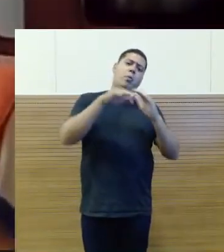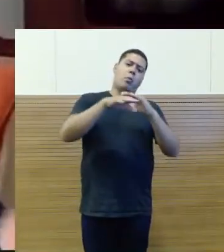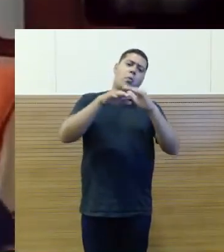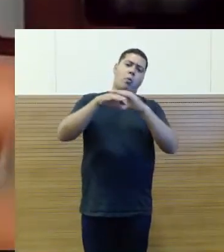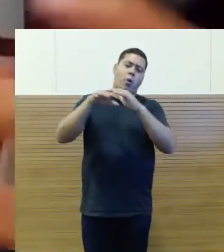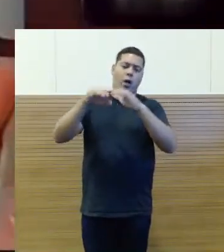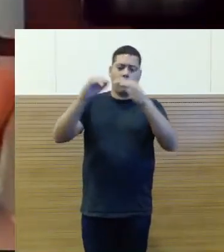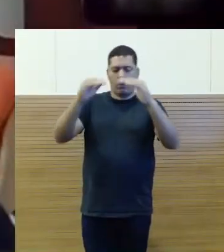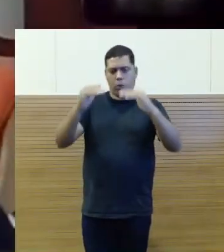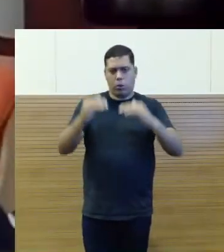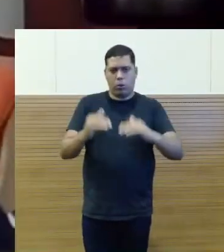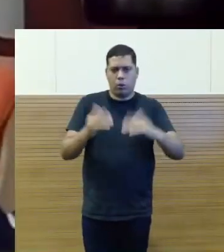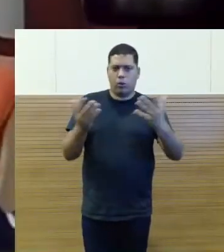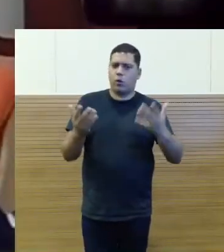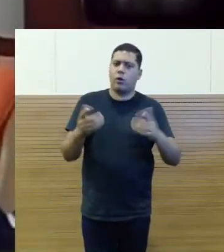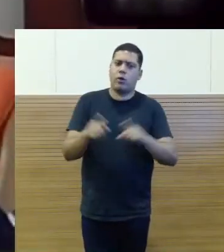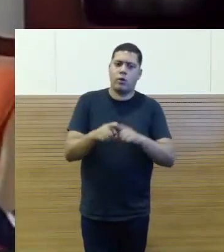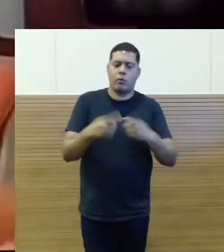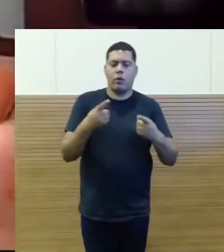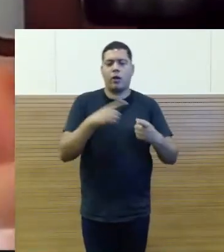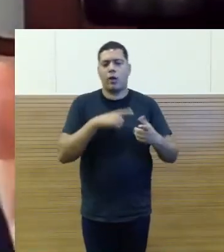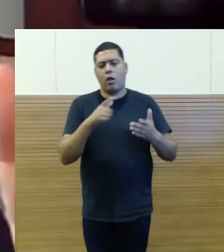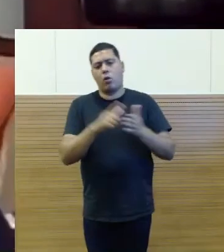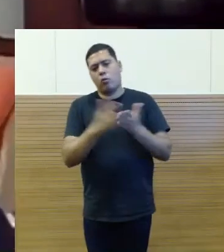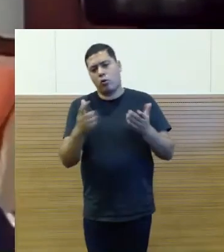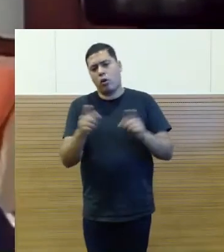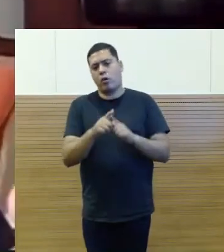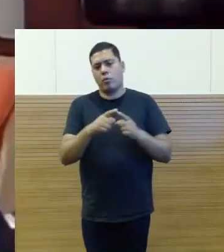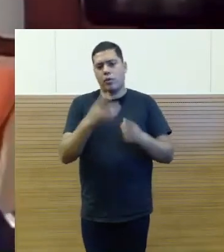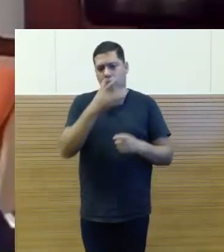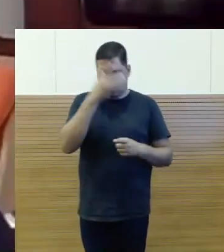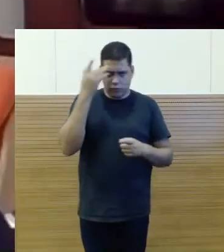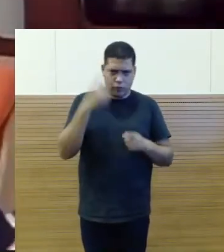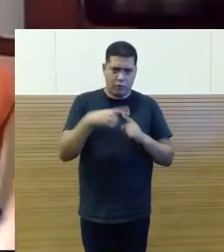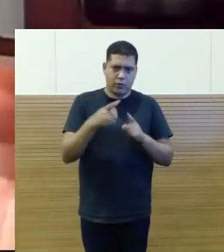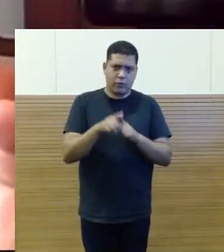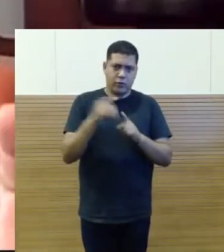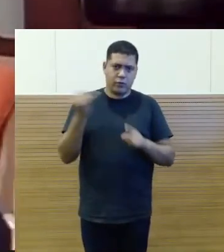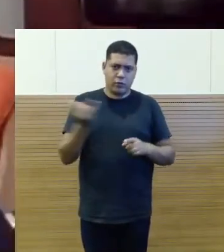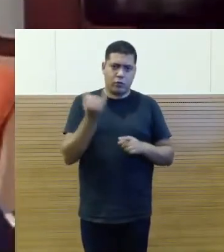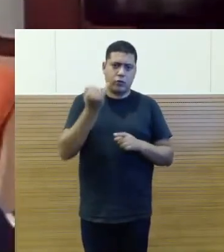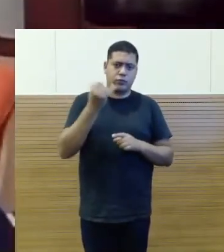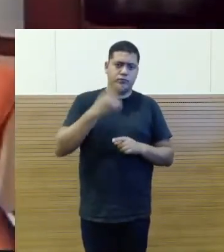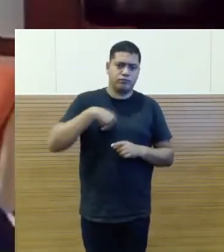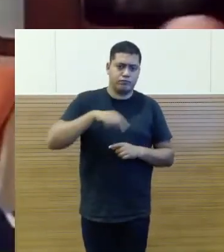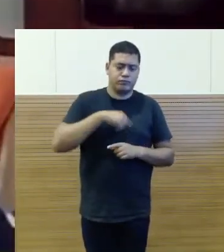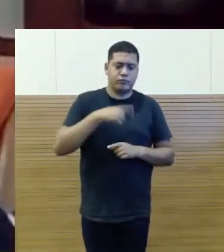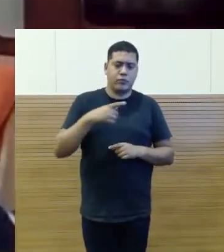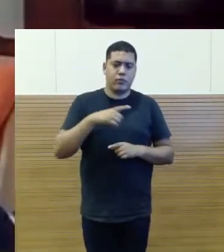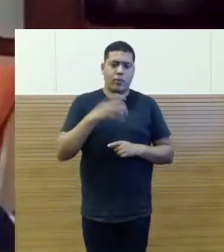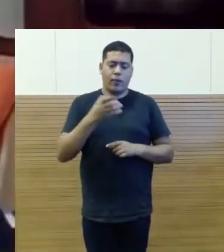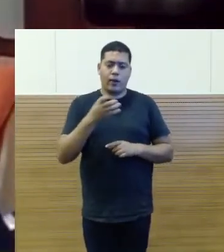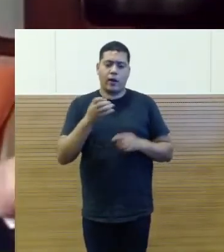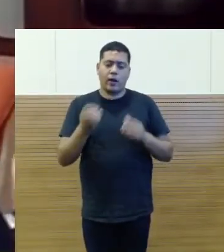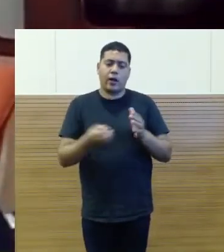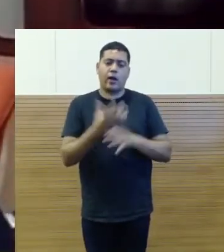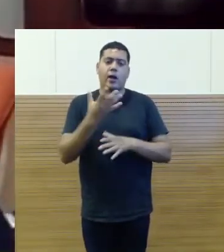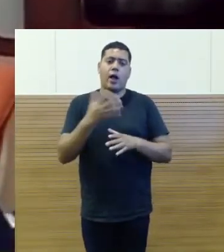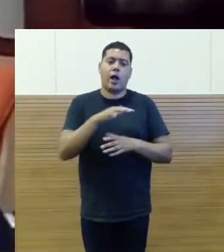nos locais, com as pessoas e tal. Mas também é muito importante a gente criar